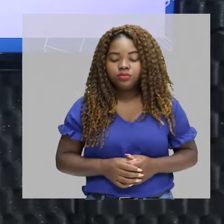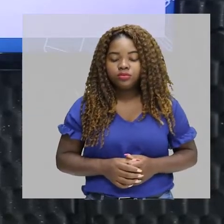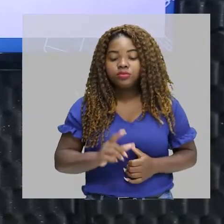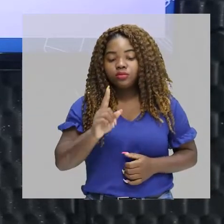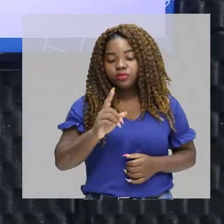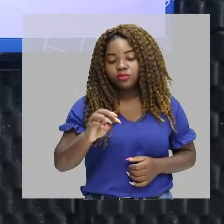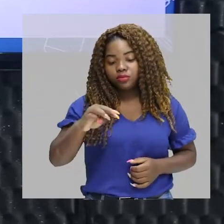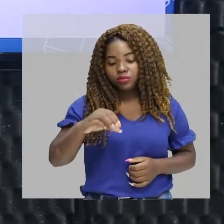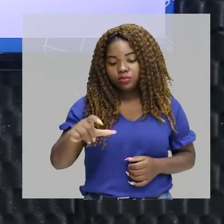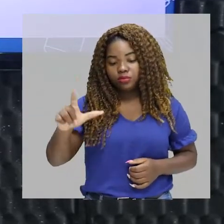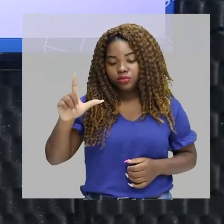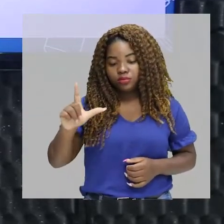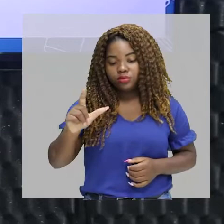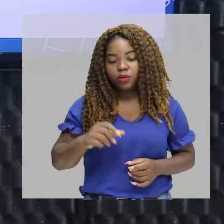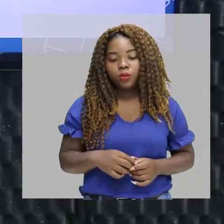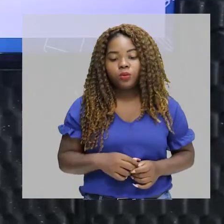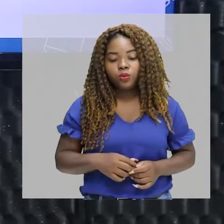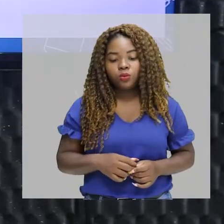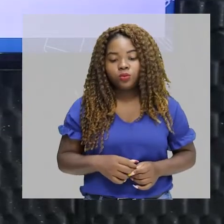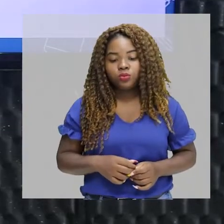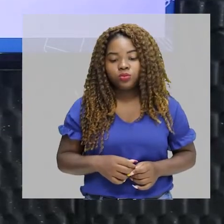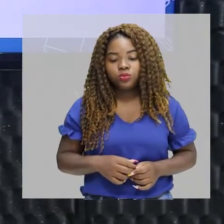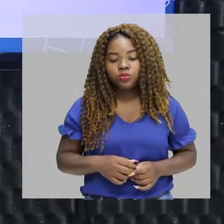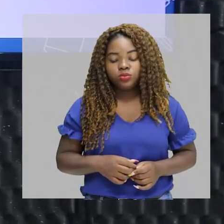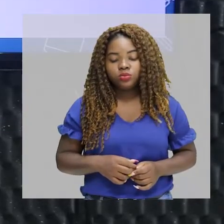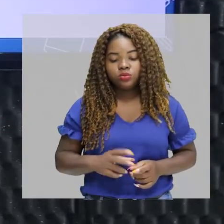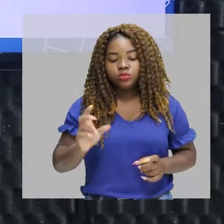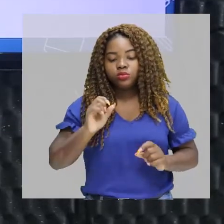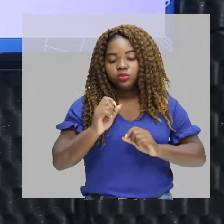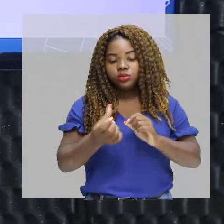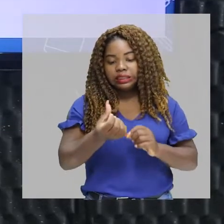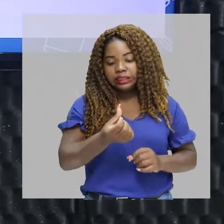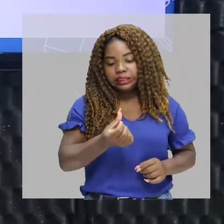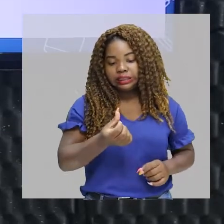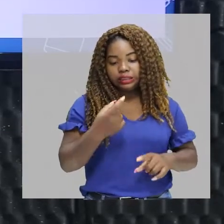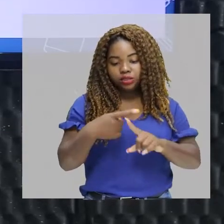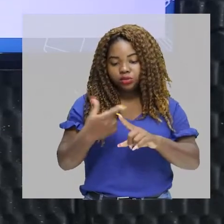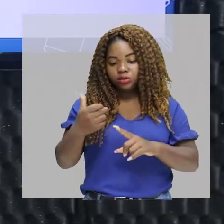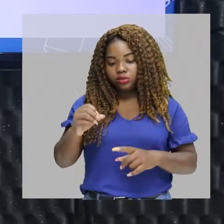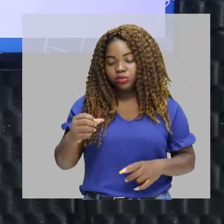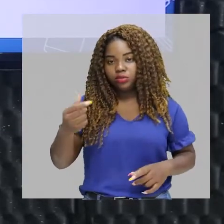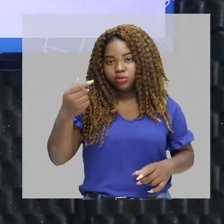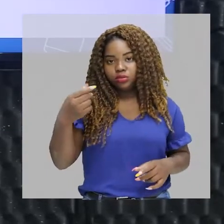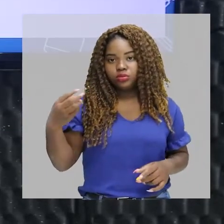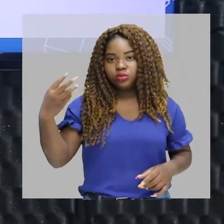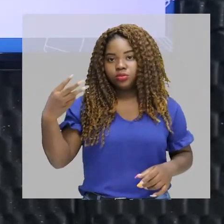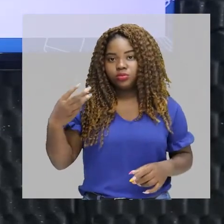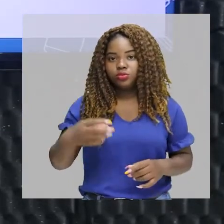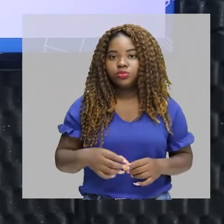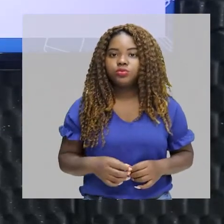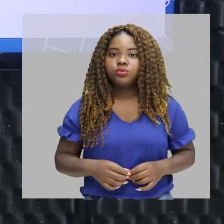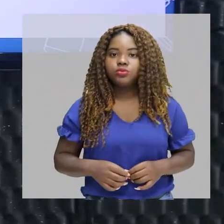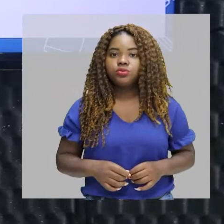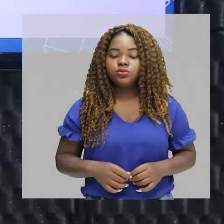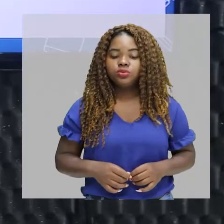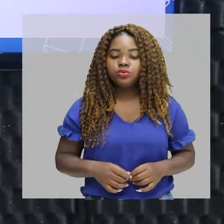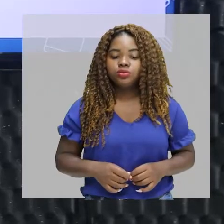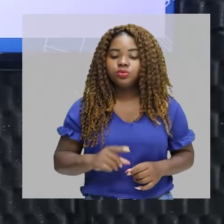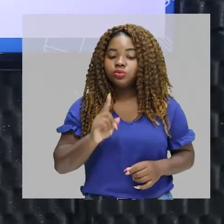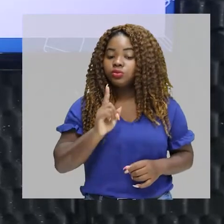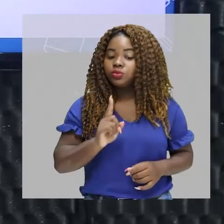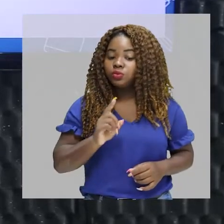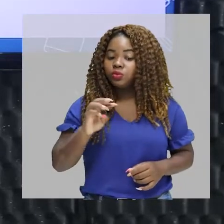1 mol equivale a 6 vezes 10 elevado a 23. Né? Então, 1